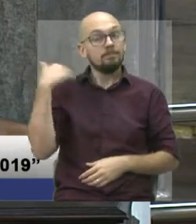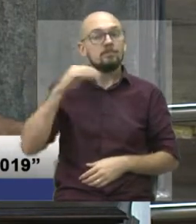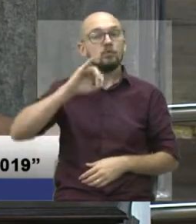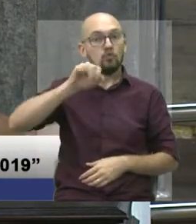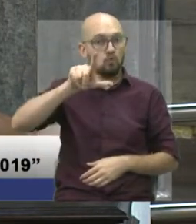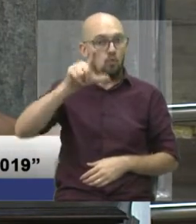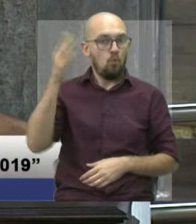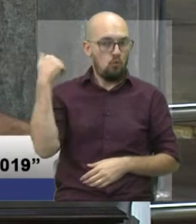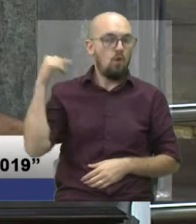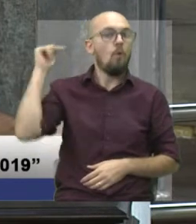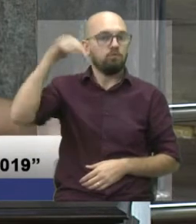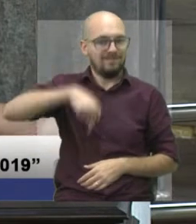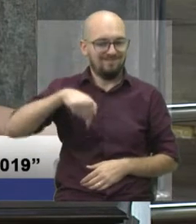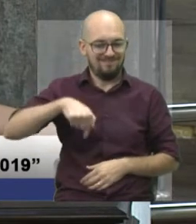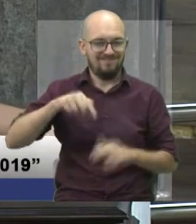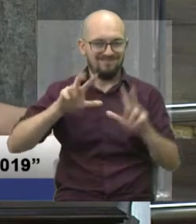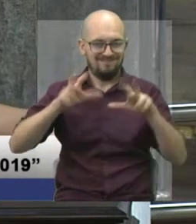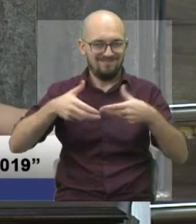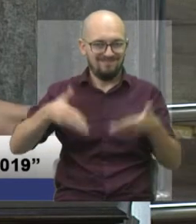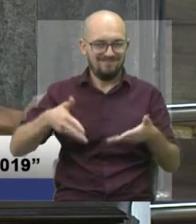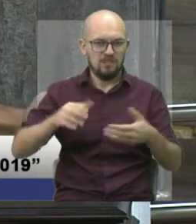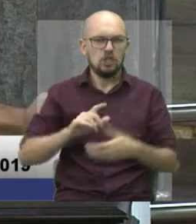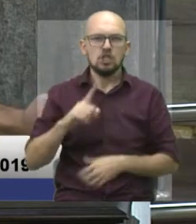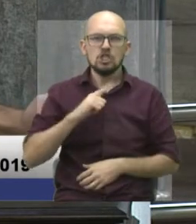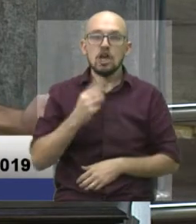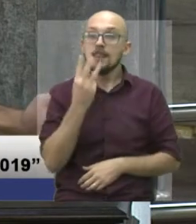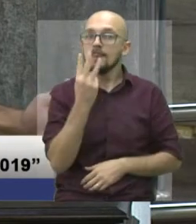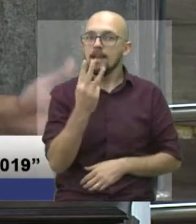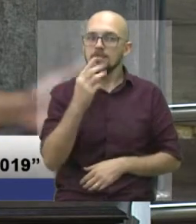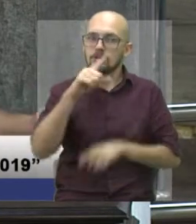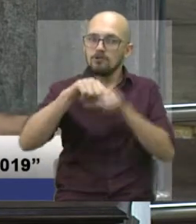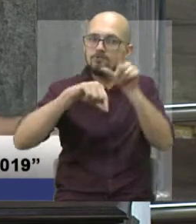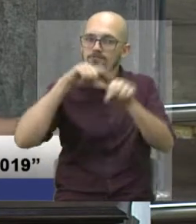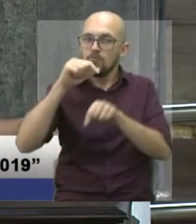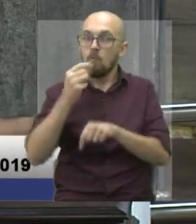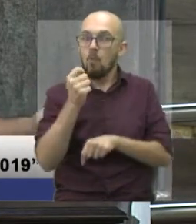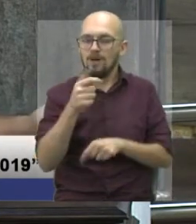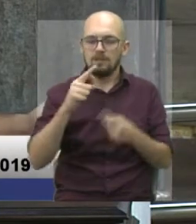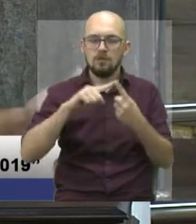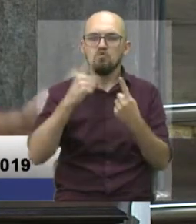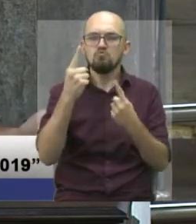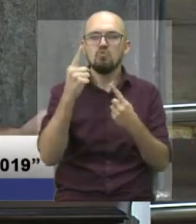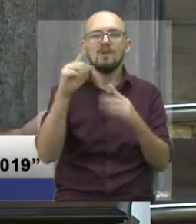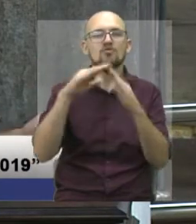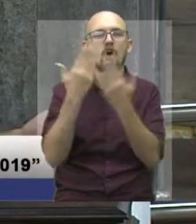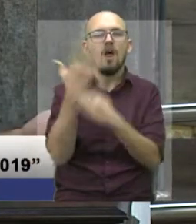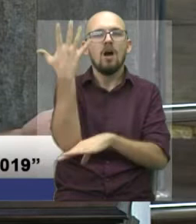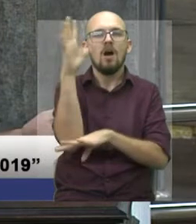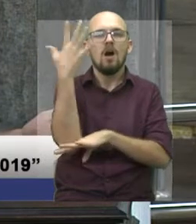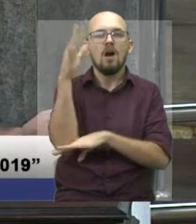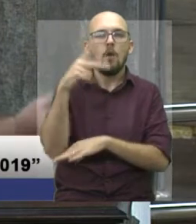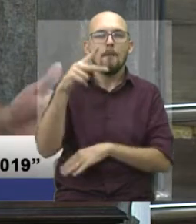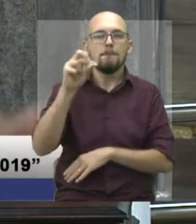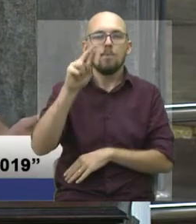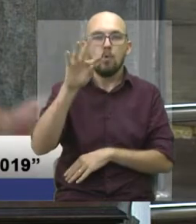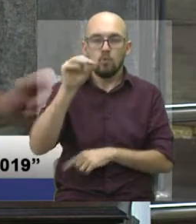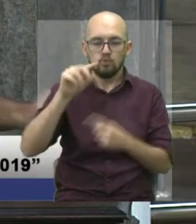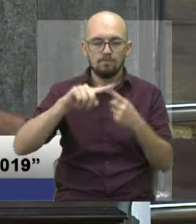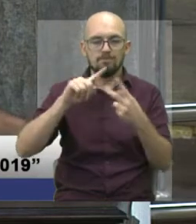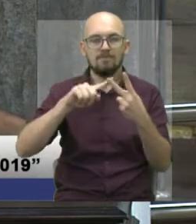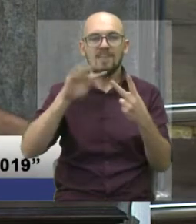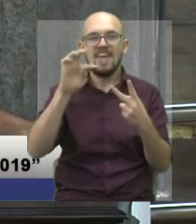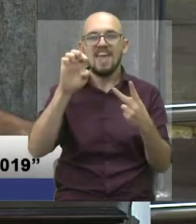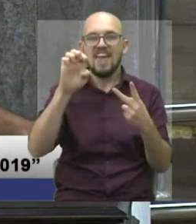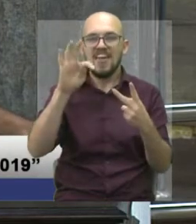ano, havia três alunos pré-selecionados. Um do Colégio Porto Alvorada, uma da ETEC da Barra Bonita e uma